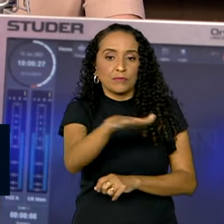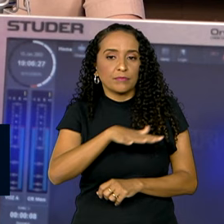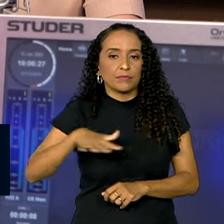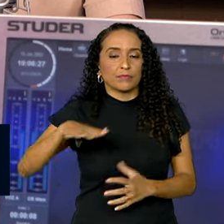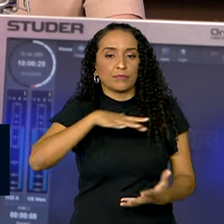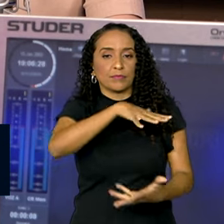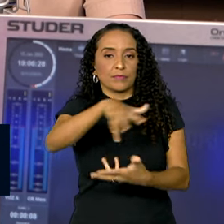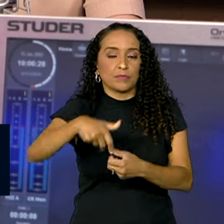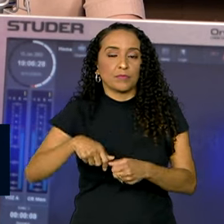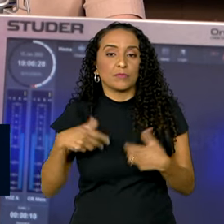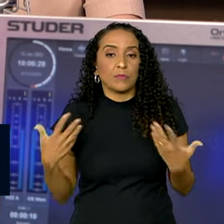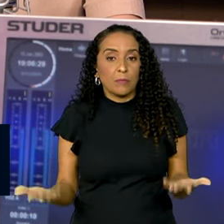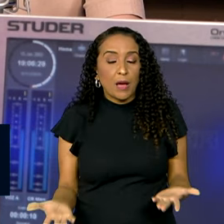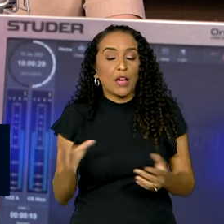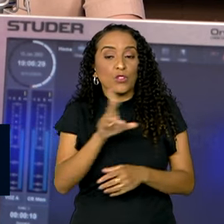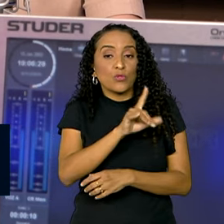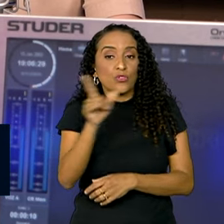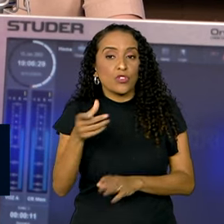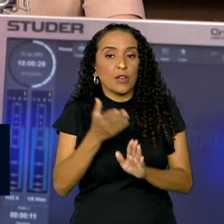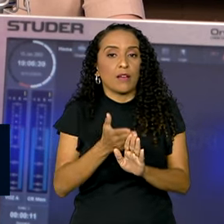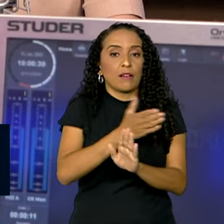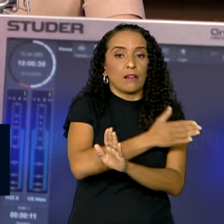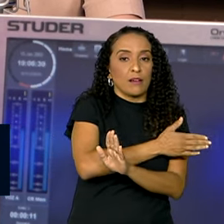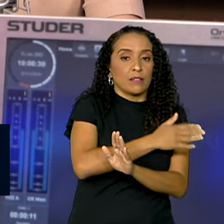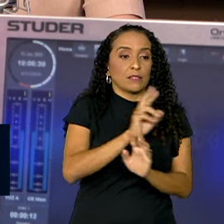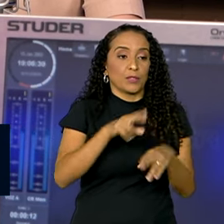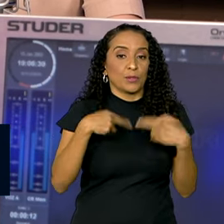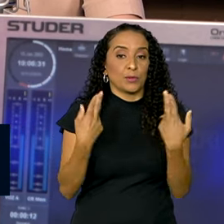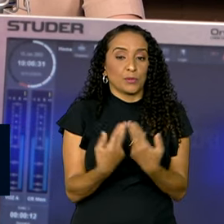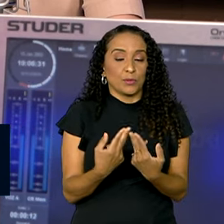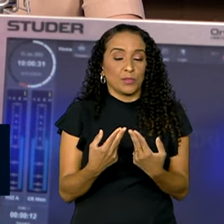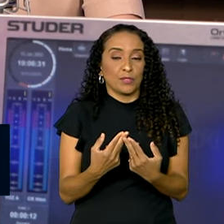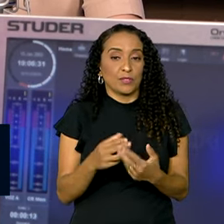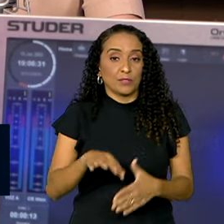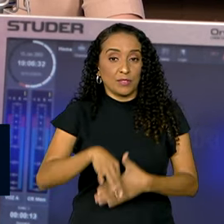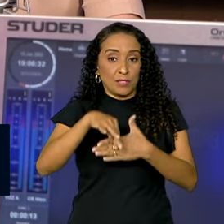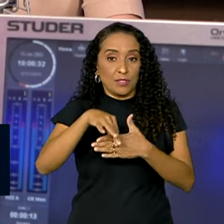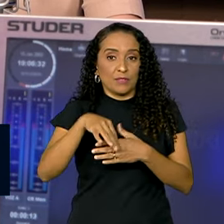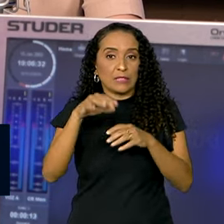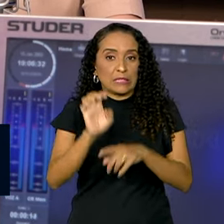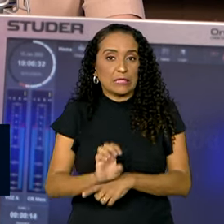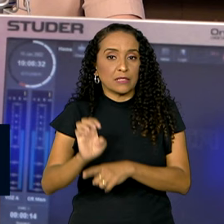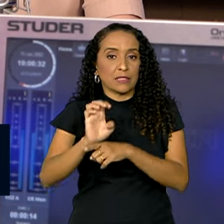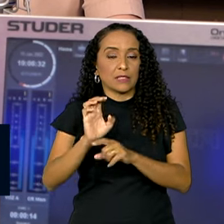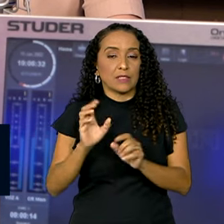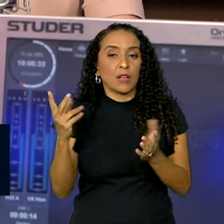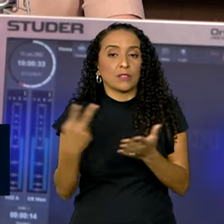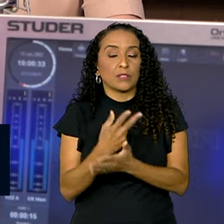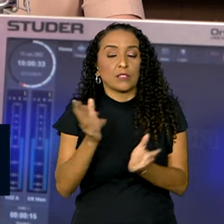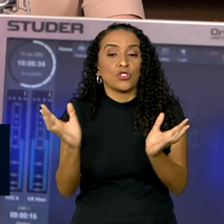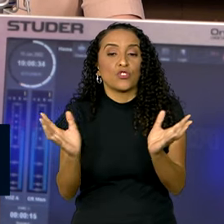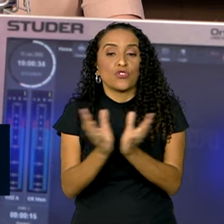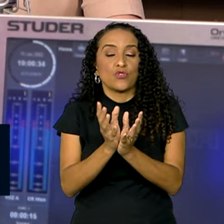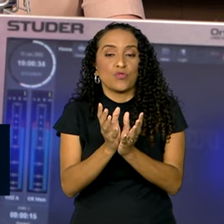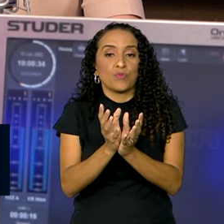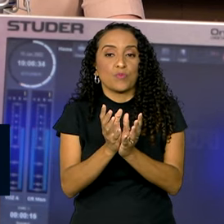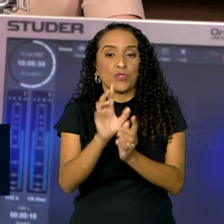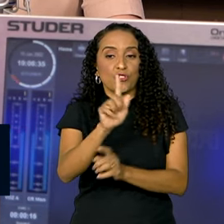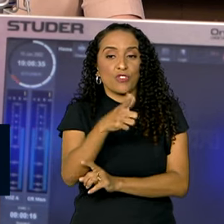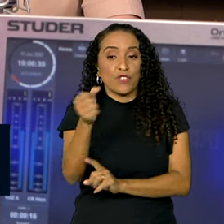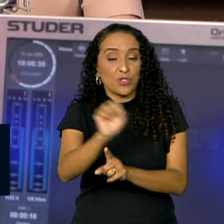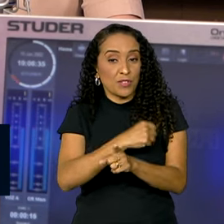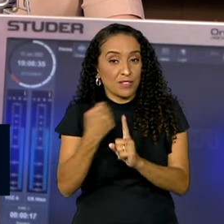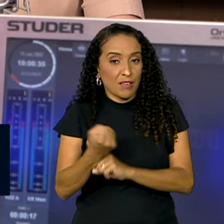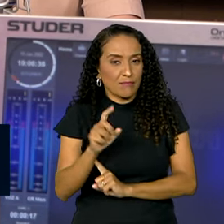global é mas nos dias que antecedem a reunião dos chefes de estado acontece a cúpula do G20 social uma